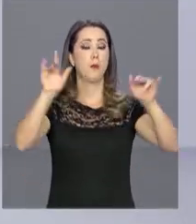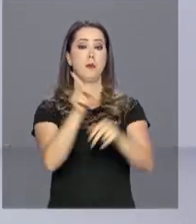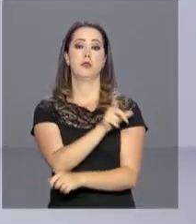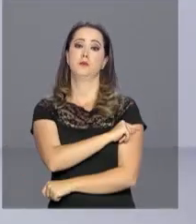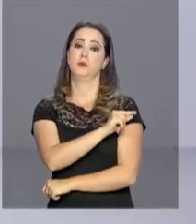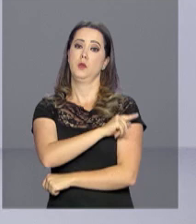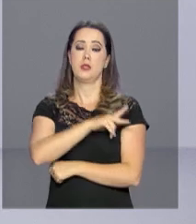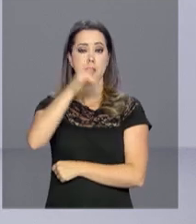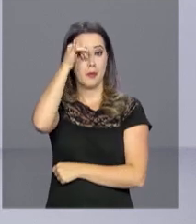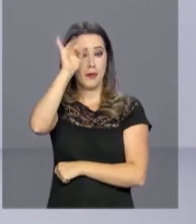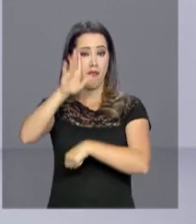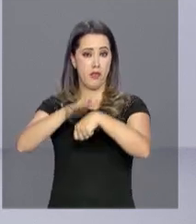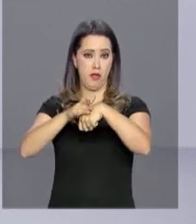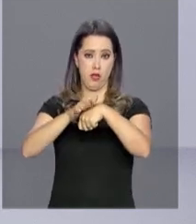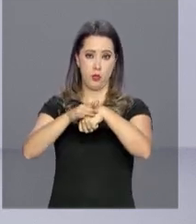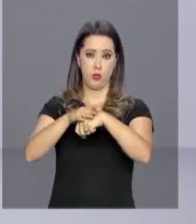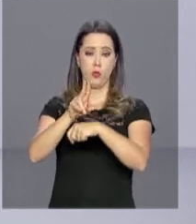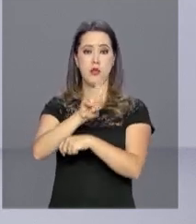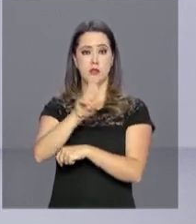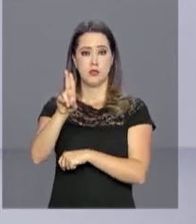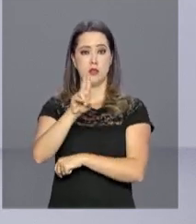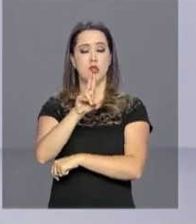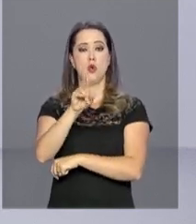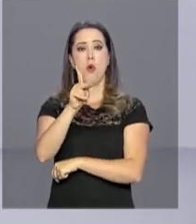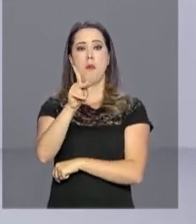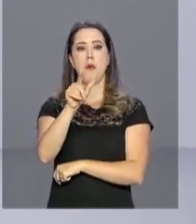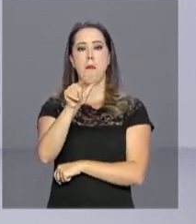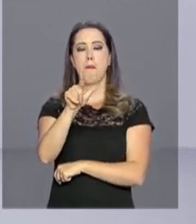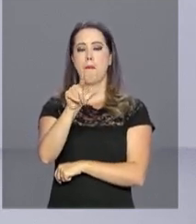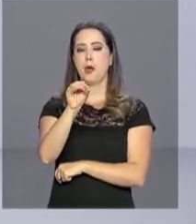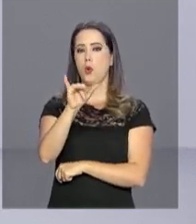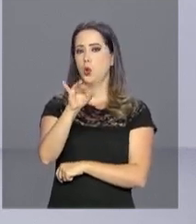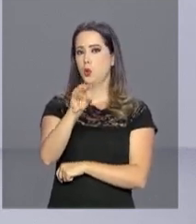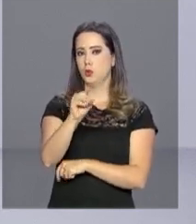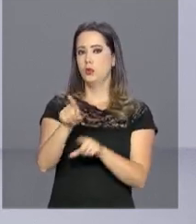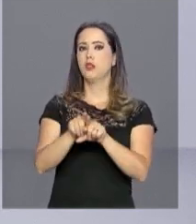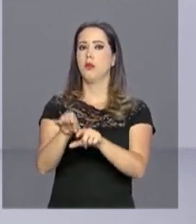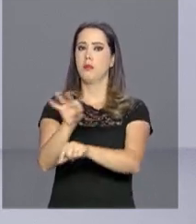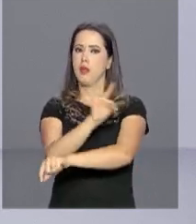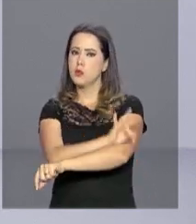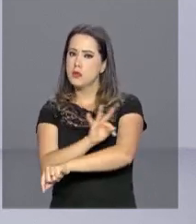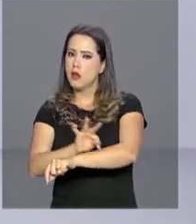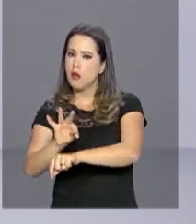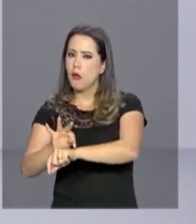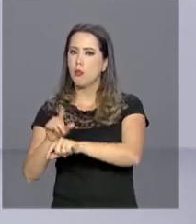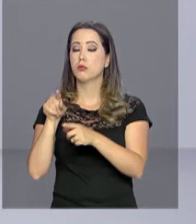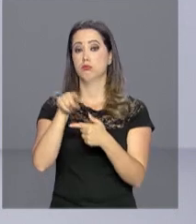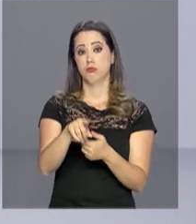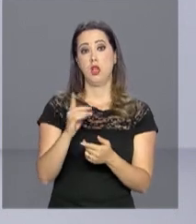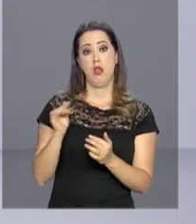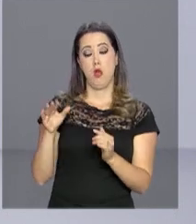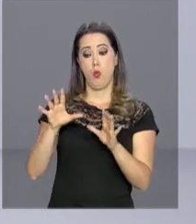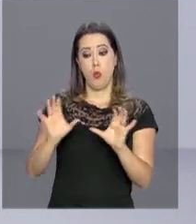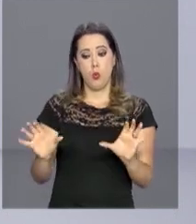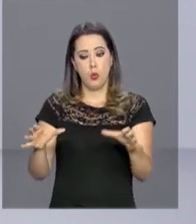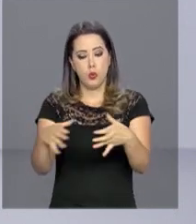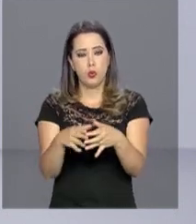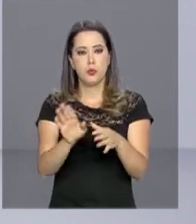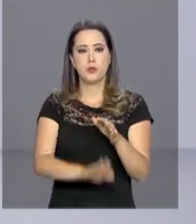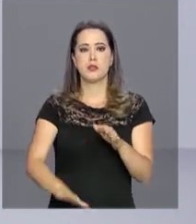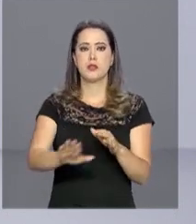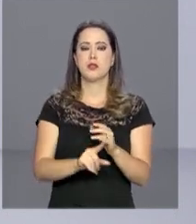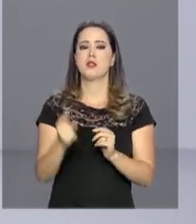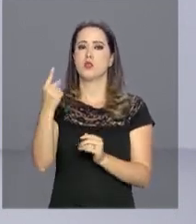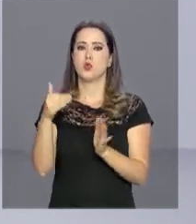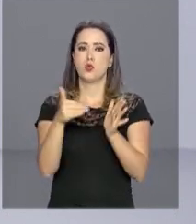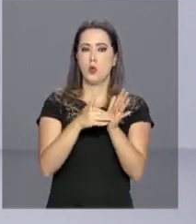vacinação contra a poliomielite e o sarampo. O público-alvo são as crianças de 1 a 5 anos. Os pais devem ficar atentos ao